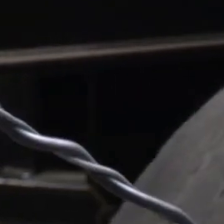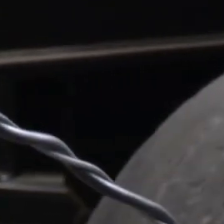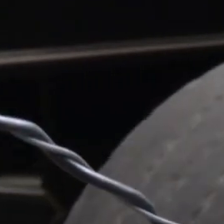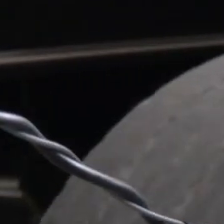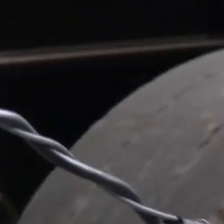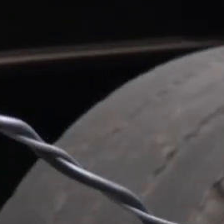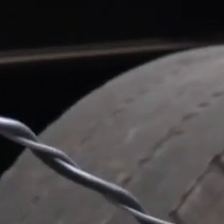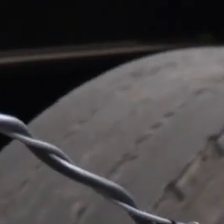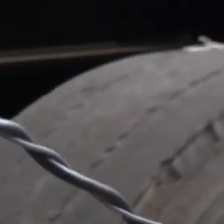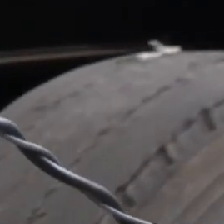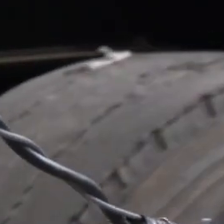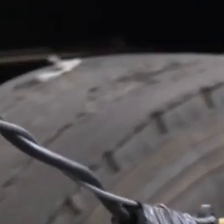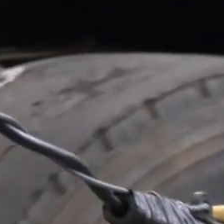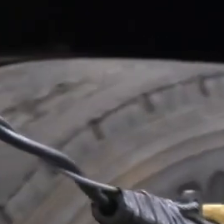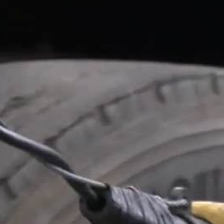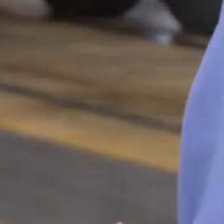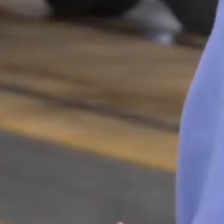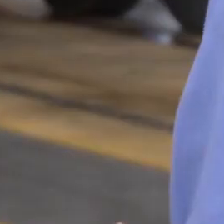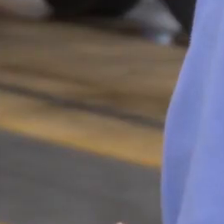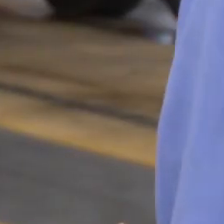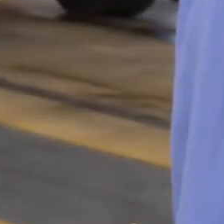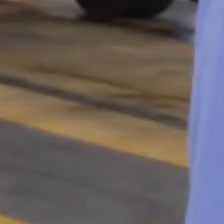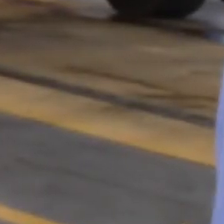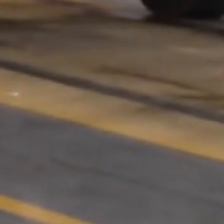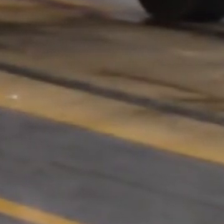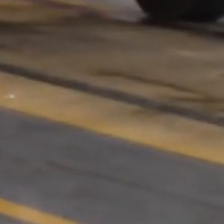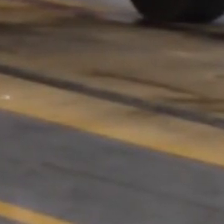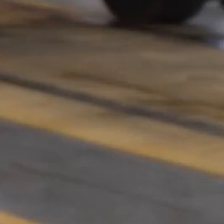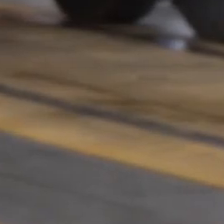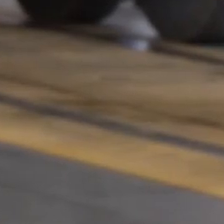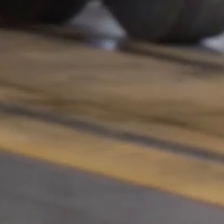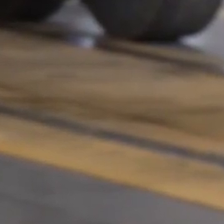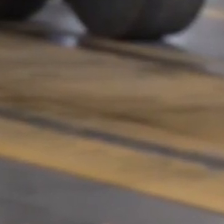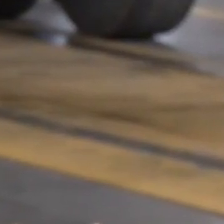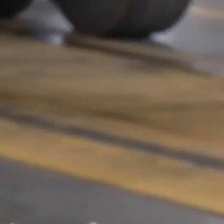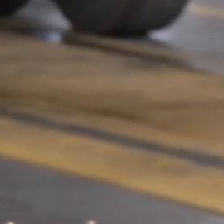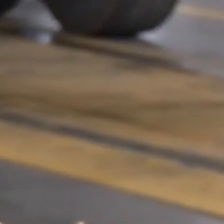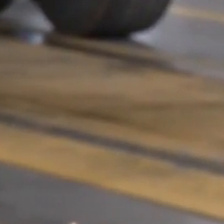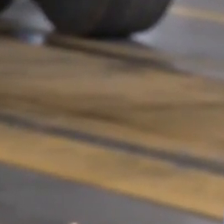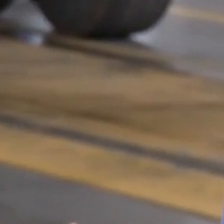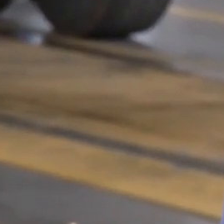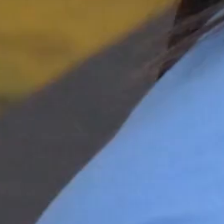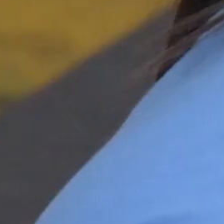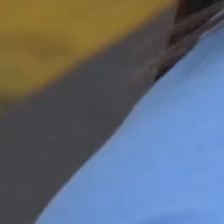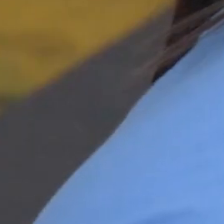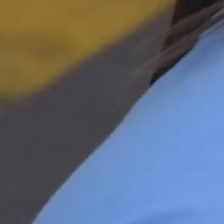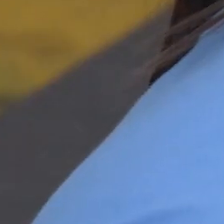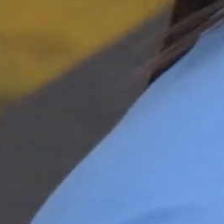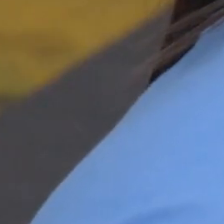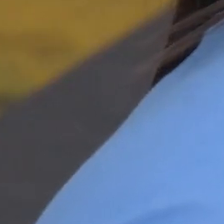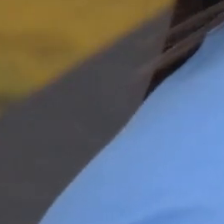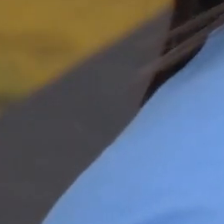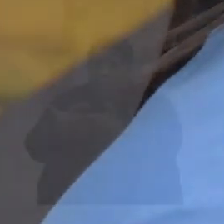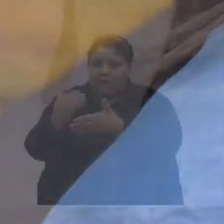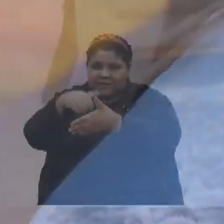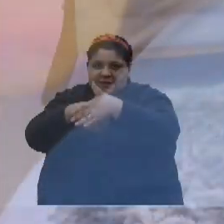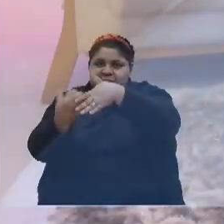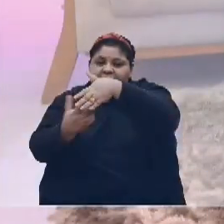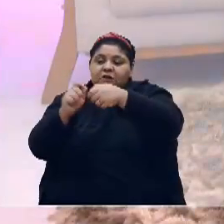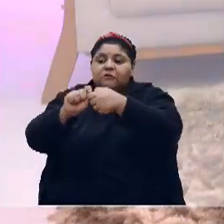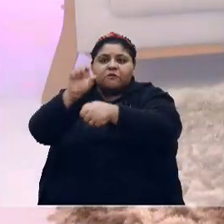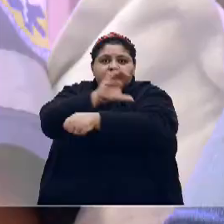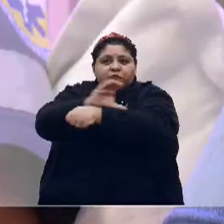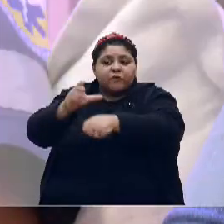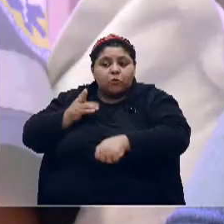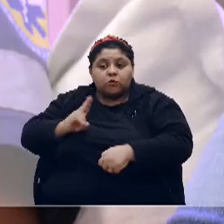que não era da área na época, né? Pedi uma oportunidade de fazer, ele me indicou na própria escola da empresa. Eu fiz o curso e